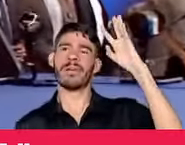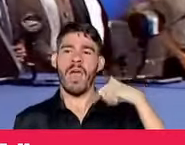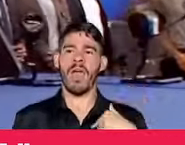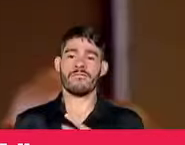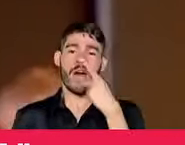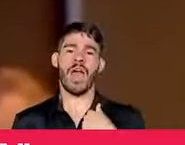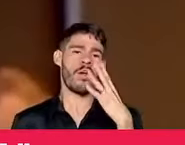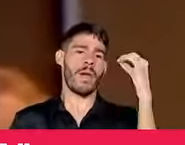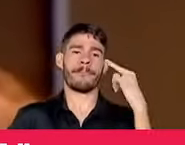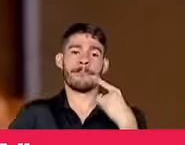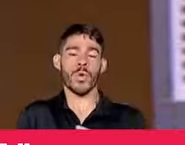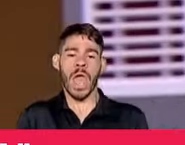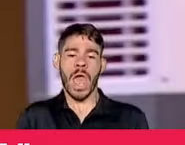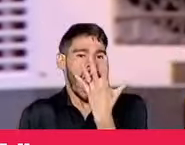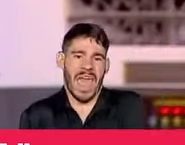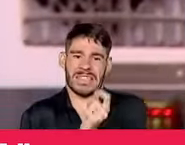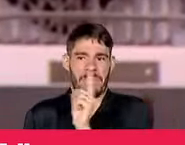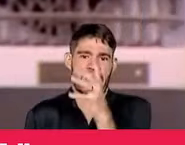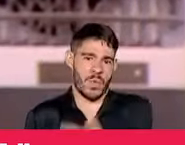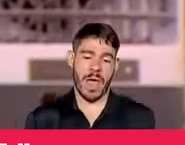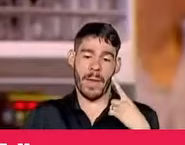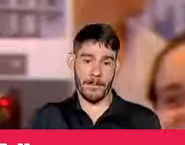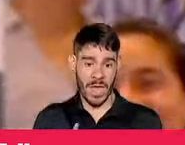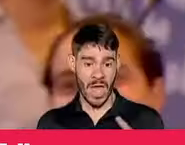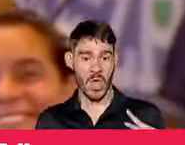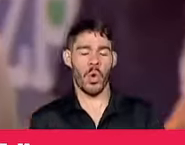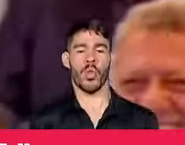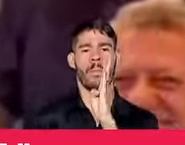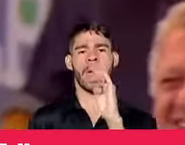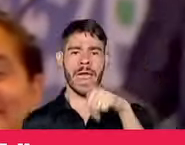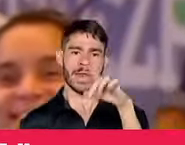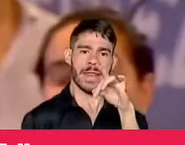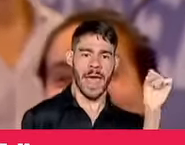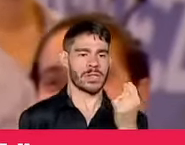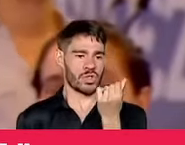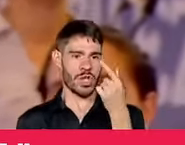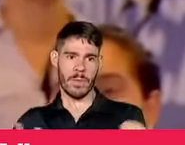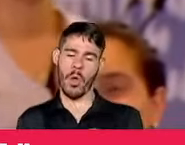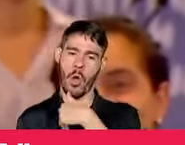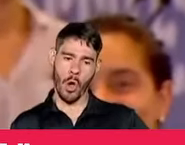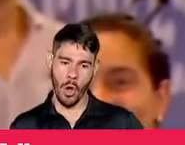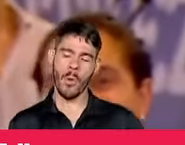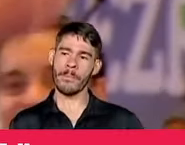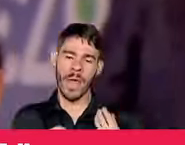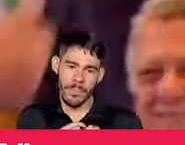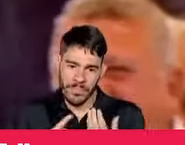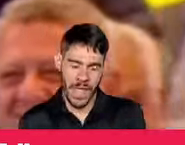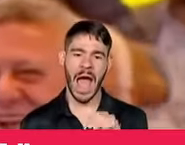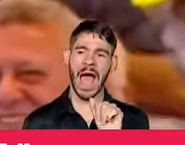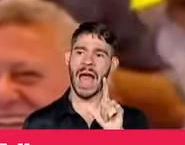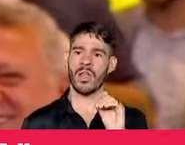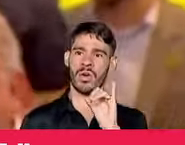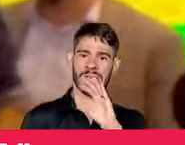para não ter que recebê-lo. Porque senão todo o dinheiro público do BNDES, ele agrada o Aloysio Mercadante, ele fala bem do